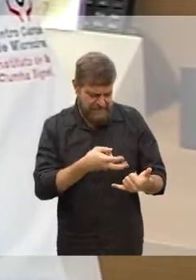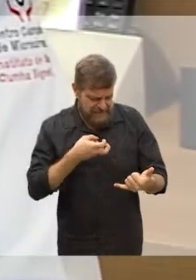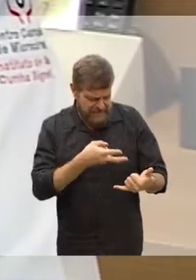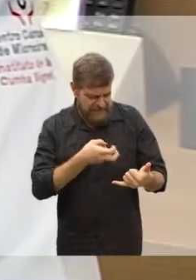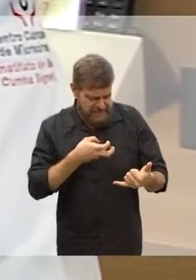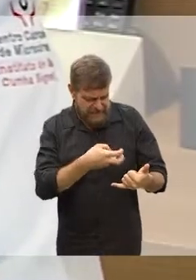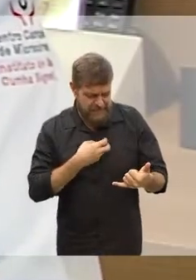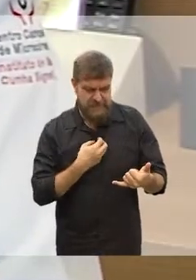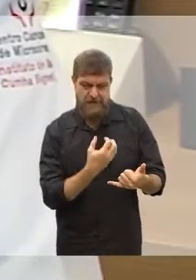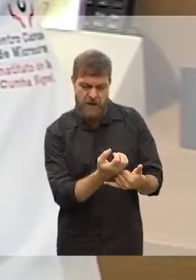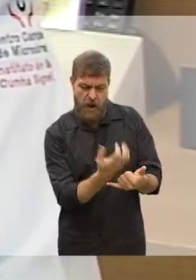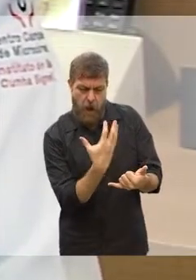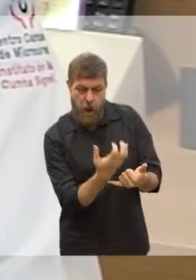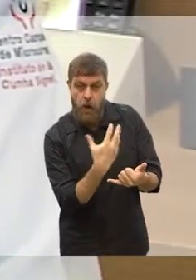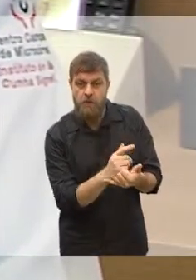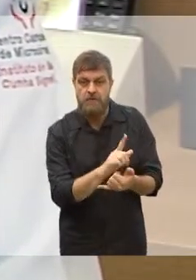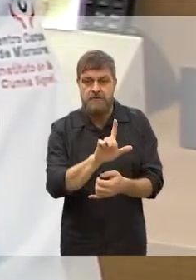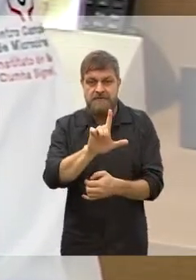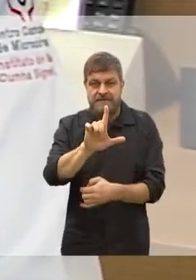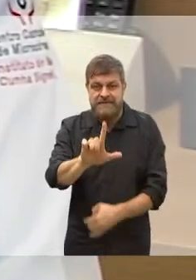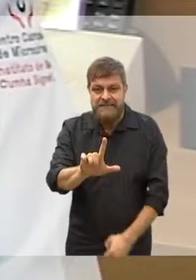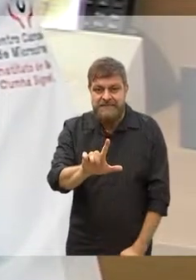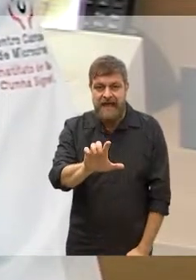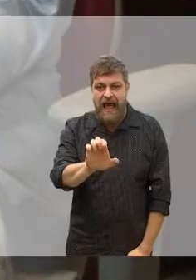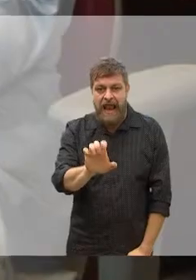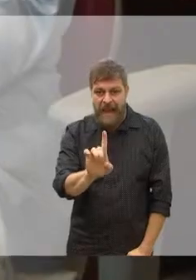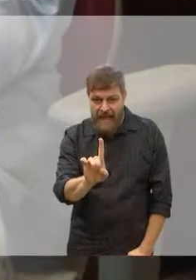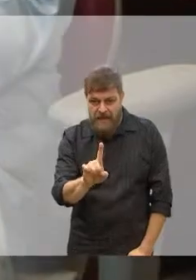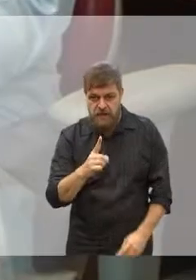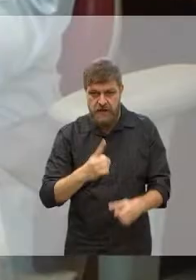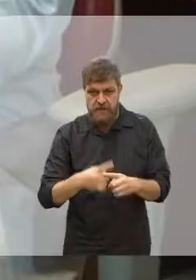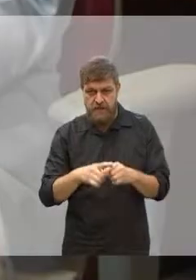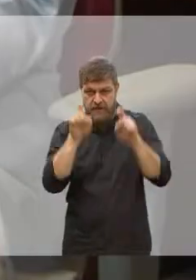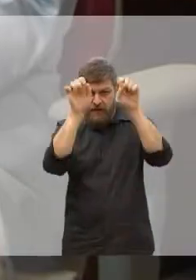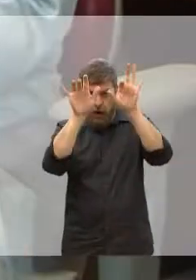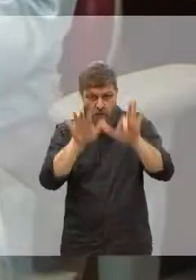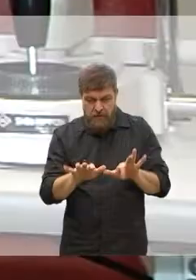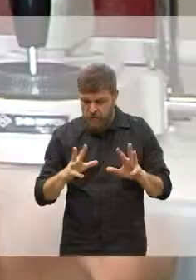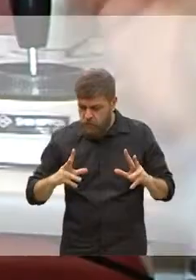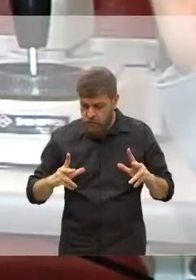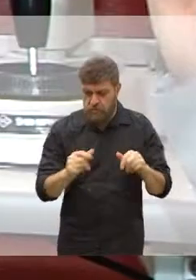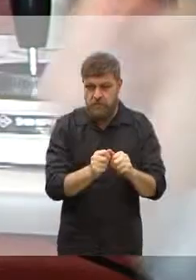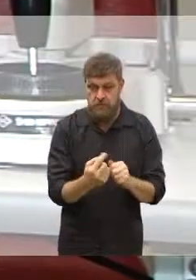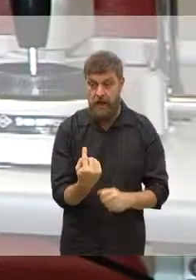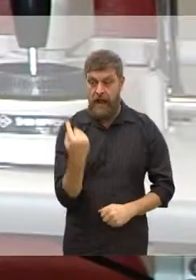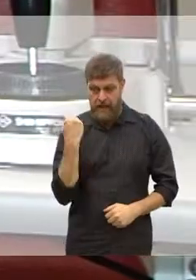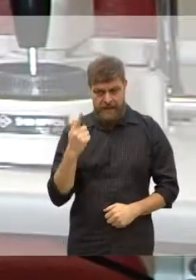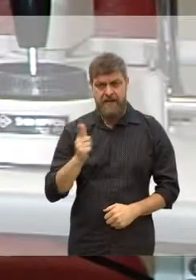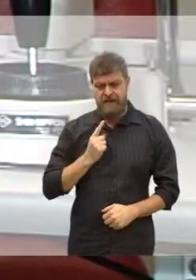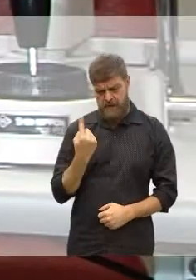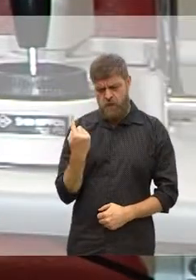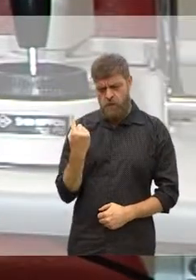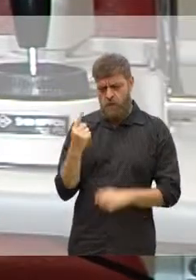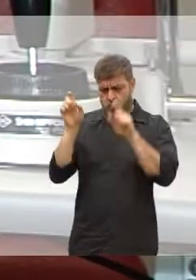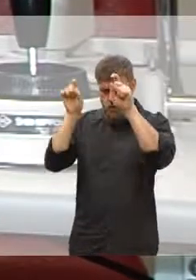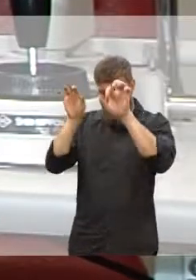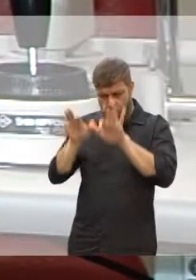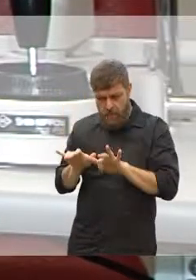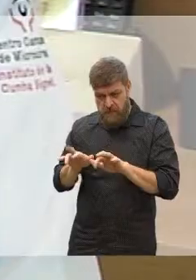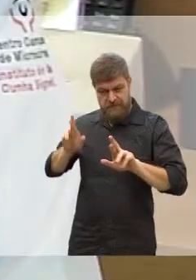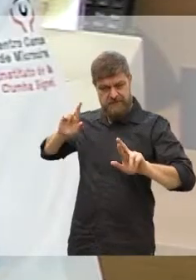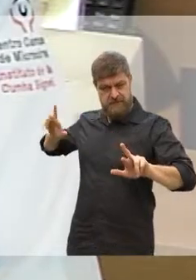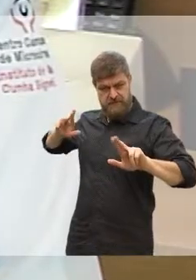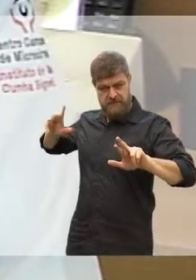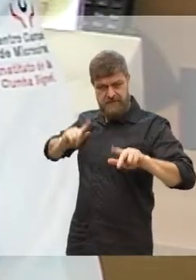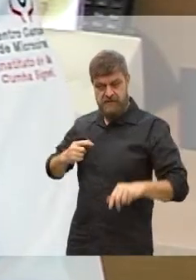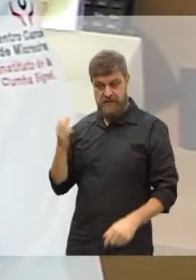vindos de uma luz LED, porque hoje todos os computadores, rara exceção, como nós temos ali atrás uma máquina que